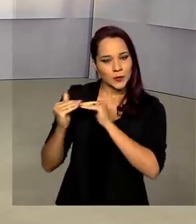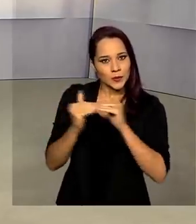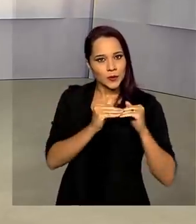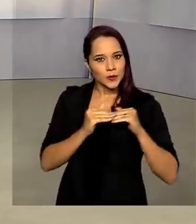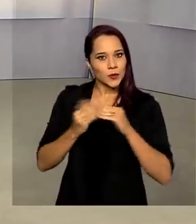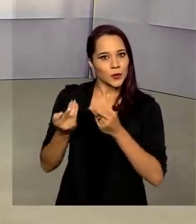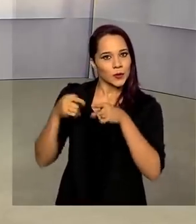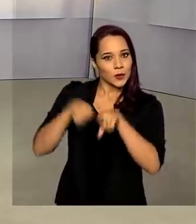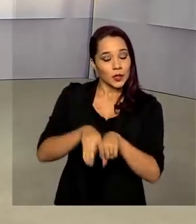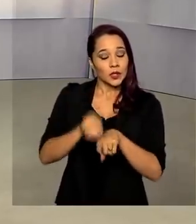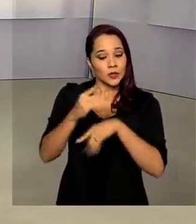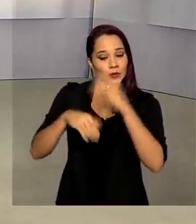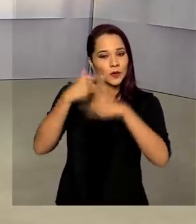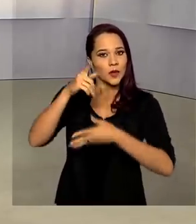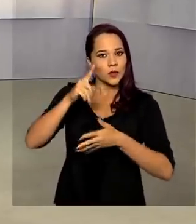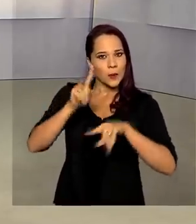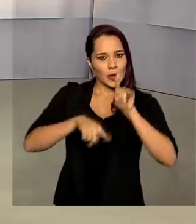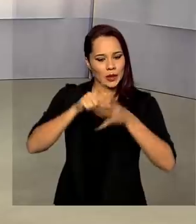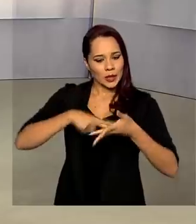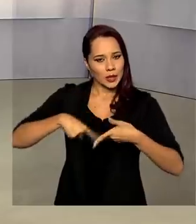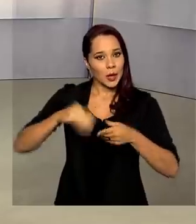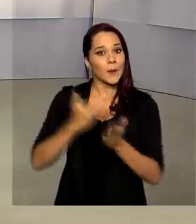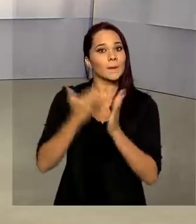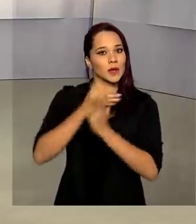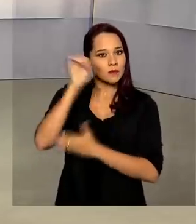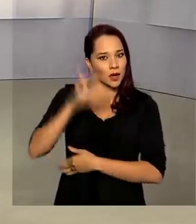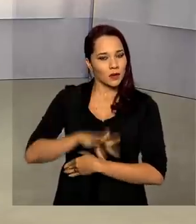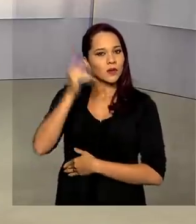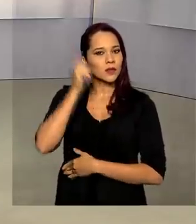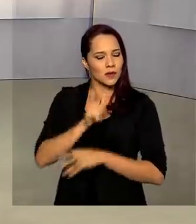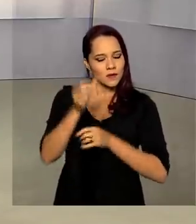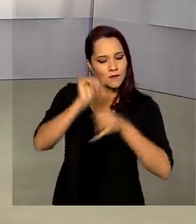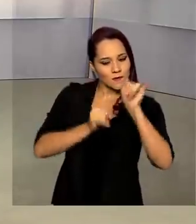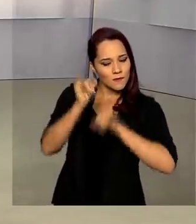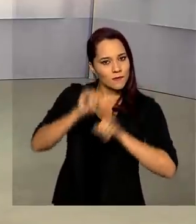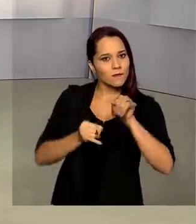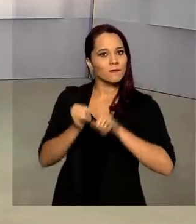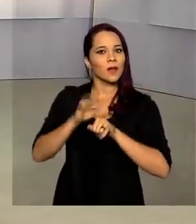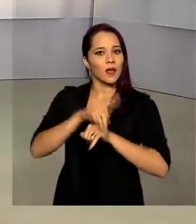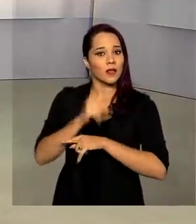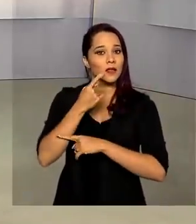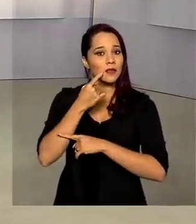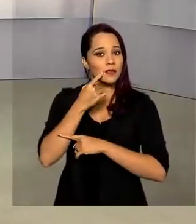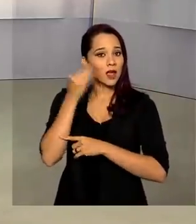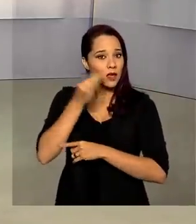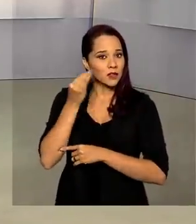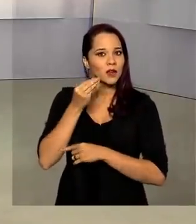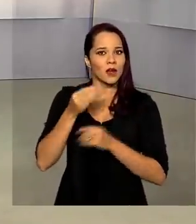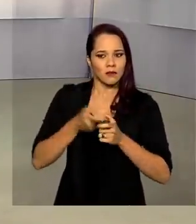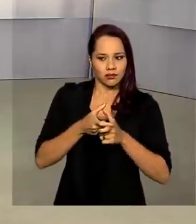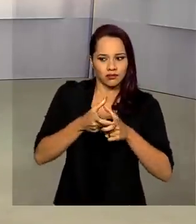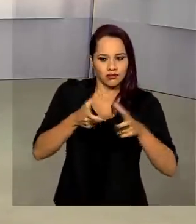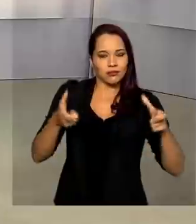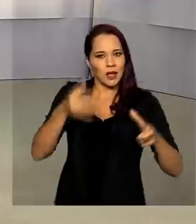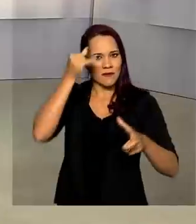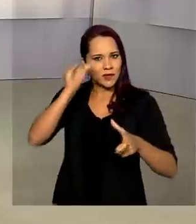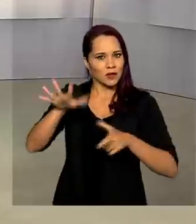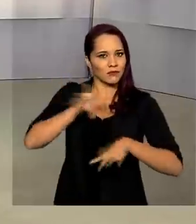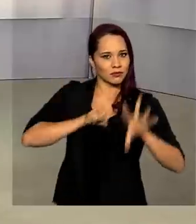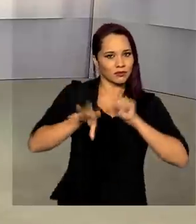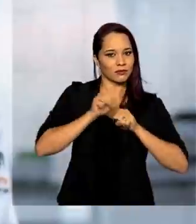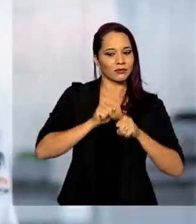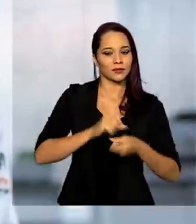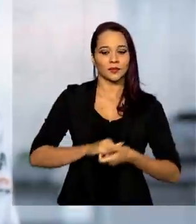desenvolvendo materiais mais baratos para produzir esse teste. A ideia é ampliar o acesso, reduzindo as transmissões.